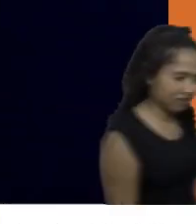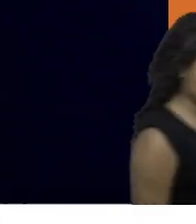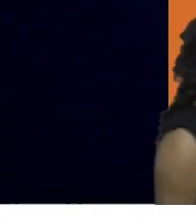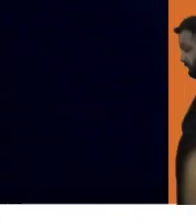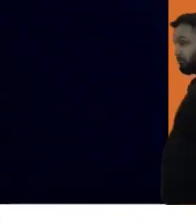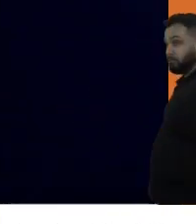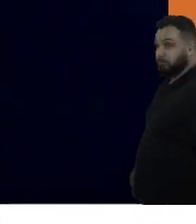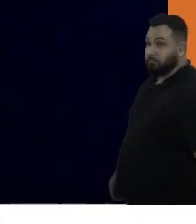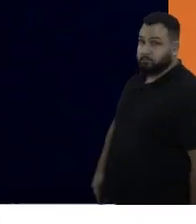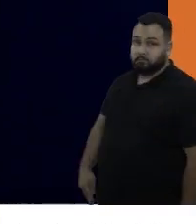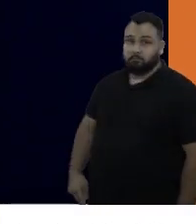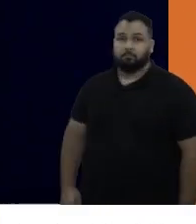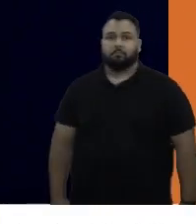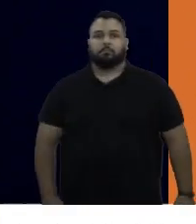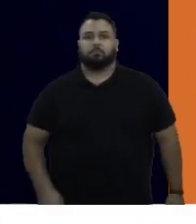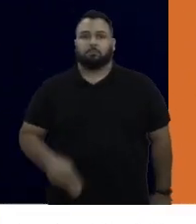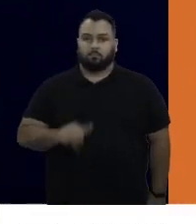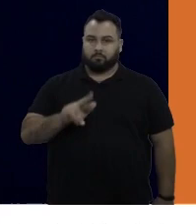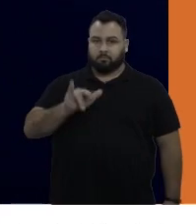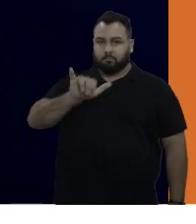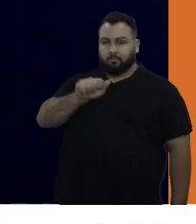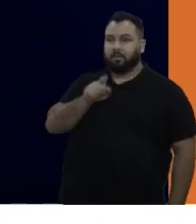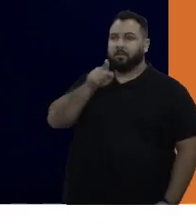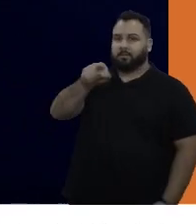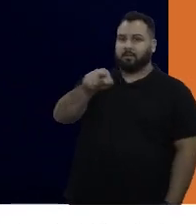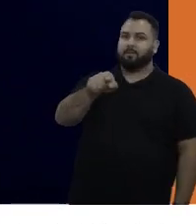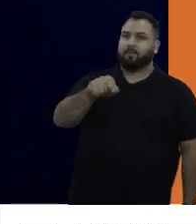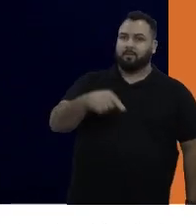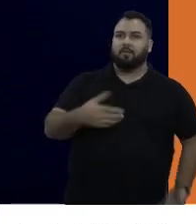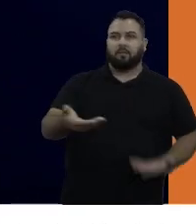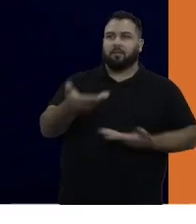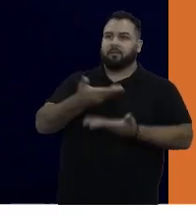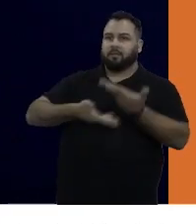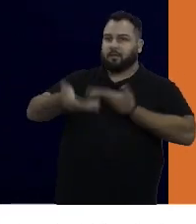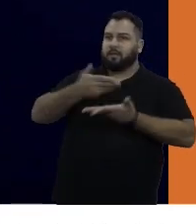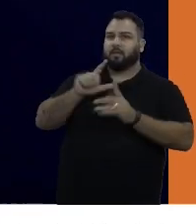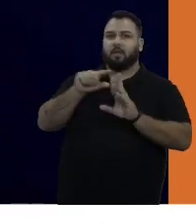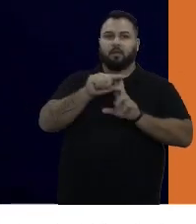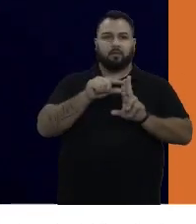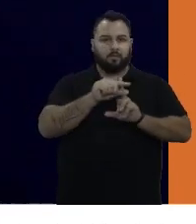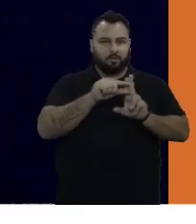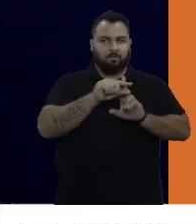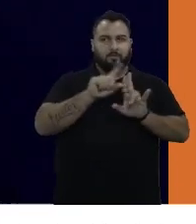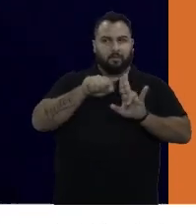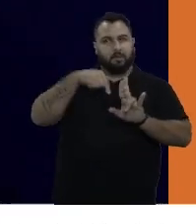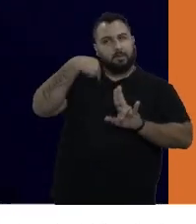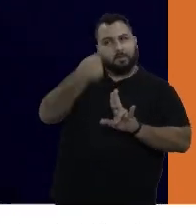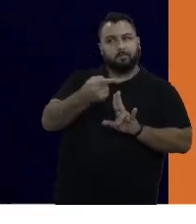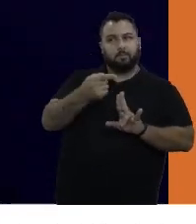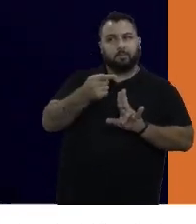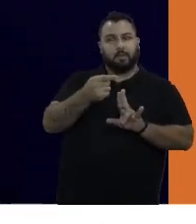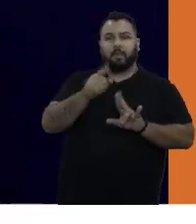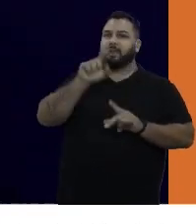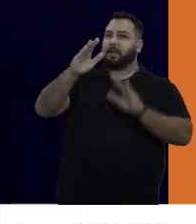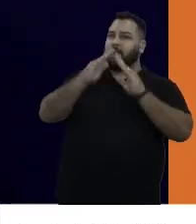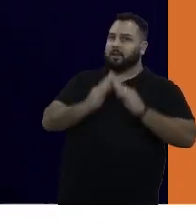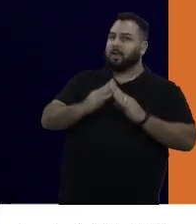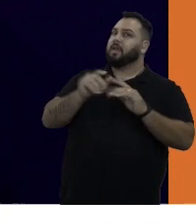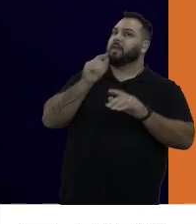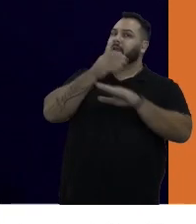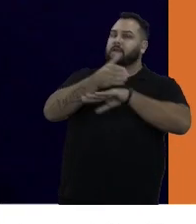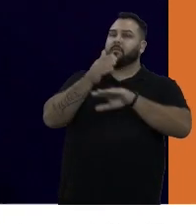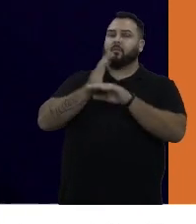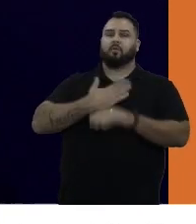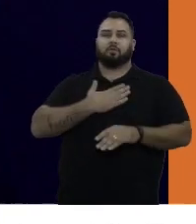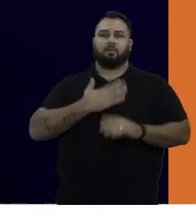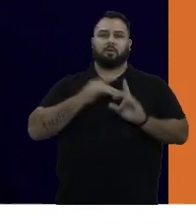Maria, está indo até você. Maria. E eu gosto de interagir. Quem está no LinkedIn vai ficar para depois, mas entra, ou quem está lá em casa, entra no meu LinkedIn, manda